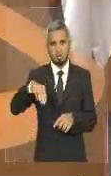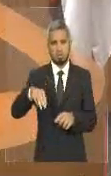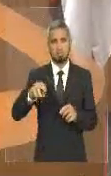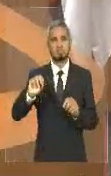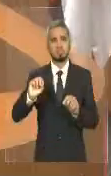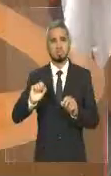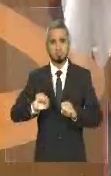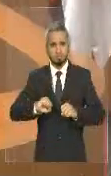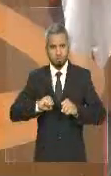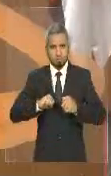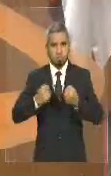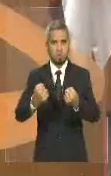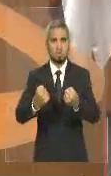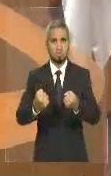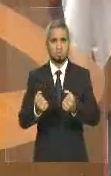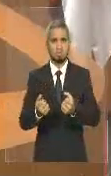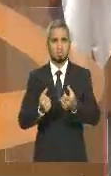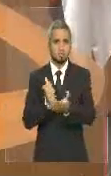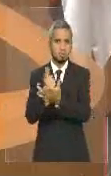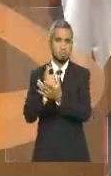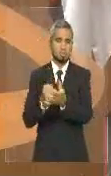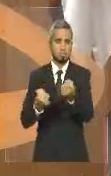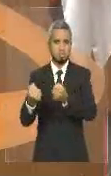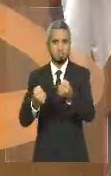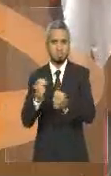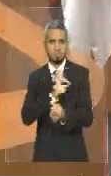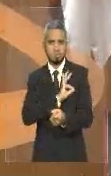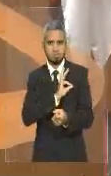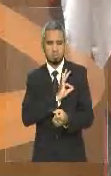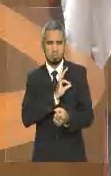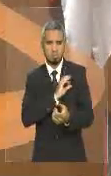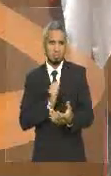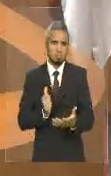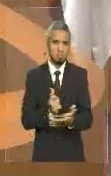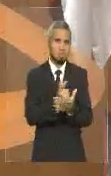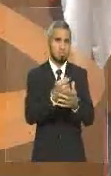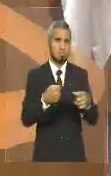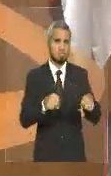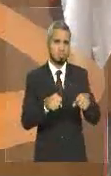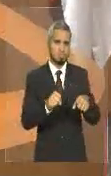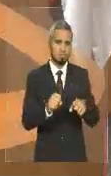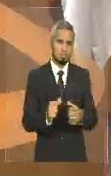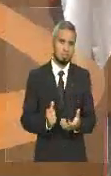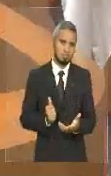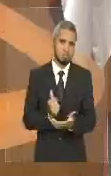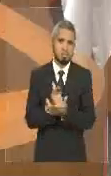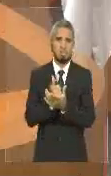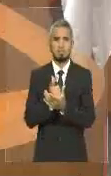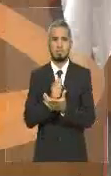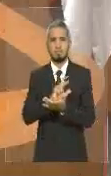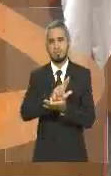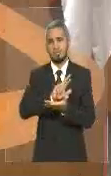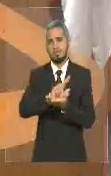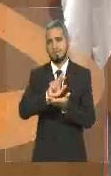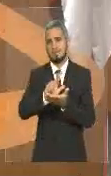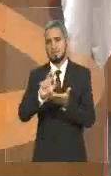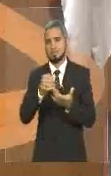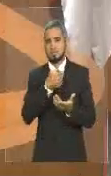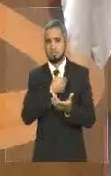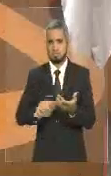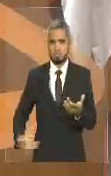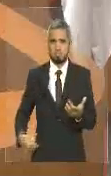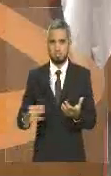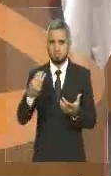do Maranhão equipa a polícia. Enquanto a crise se agrava, o governo do Maranhão recupera